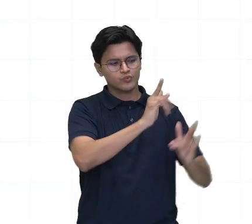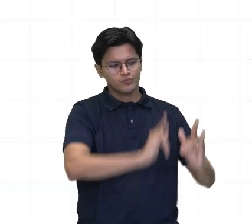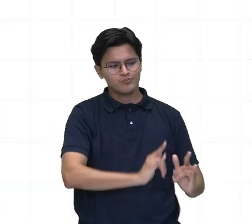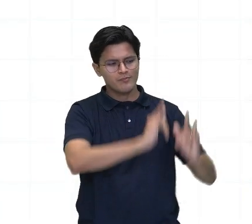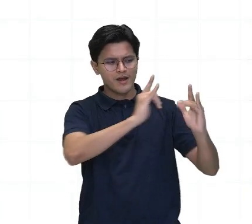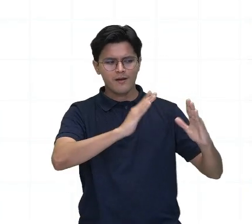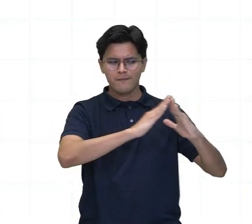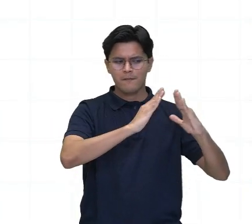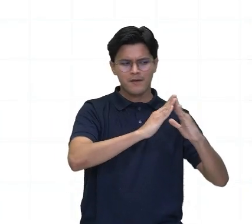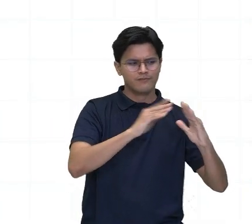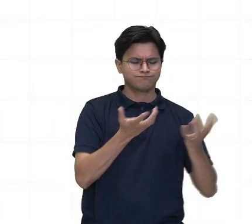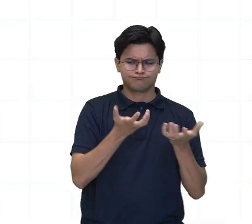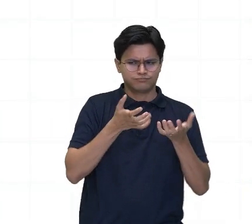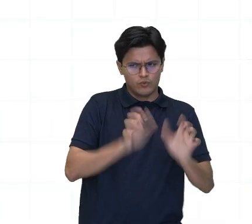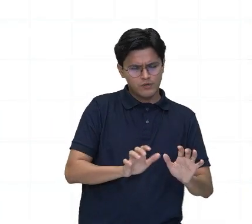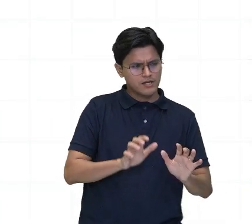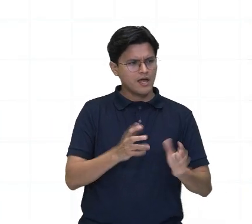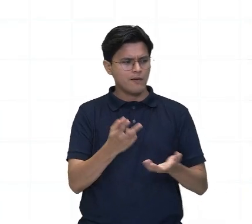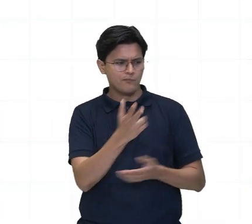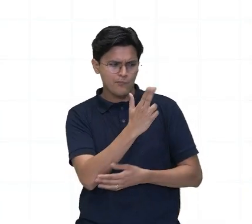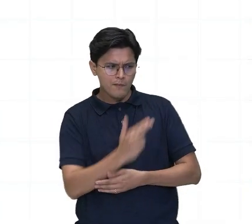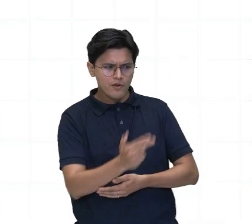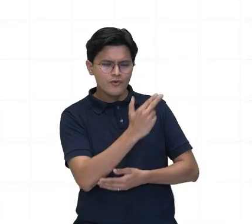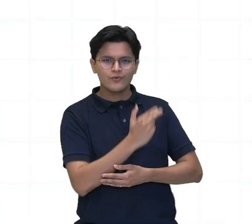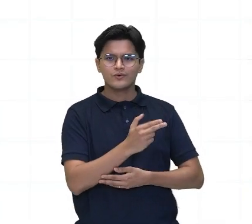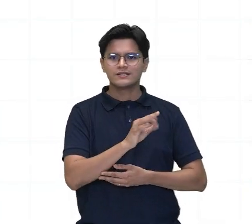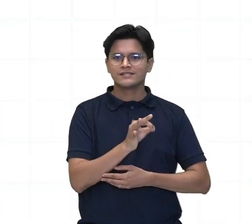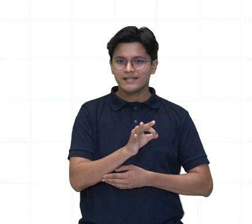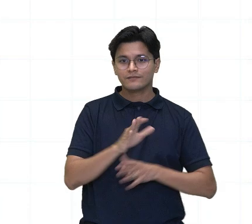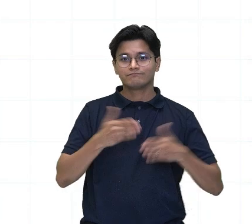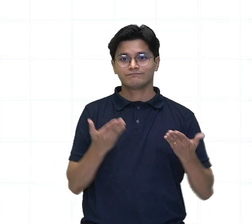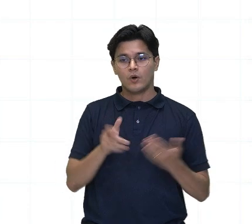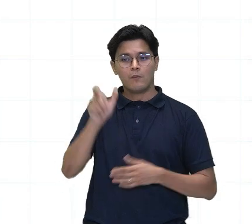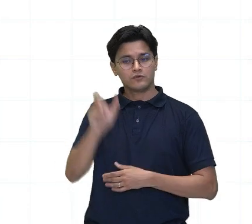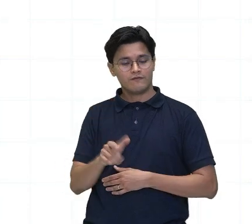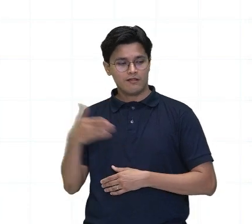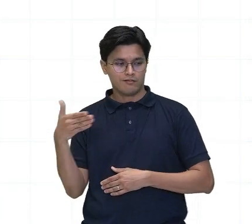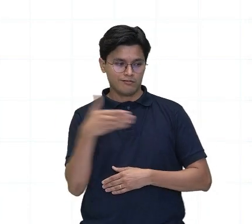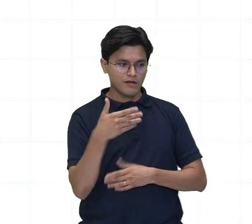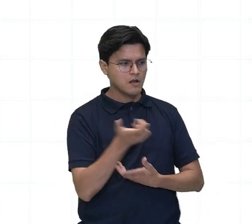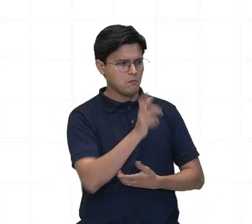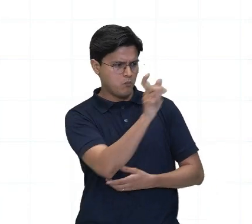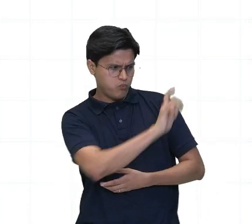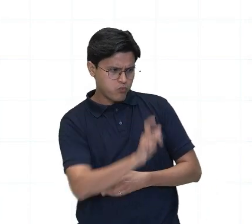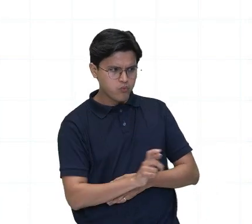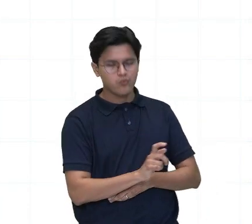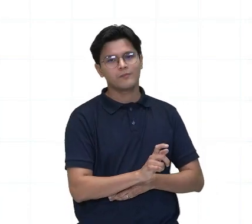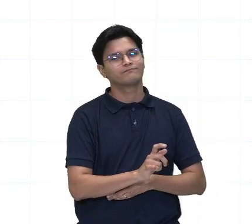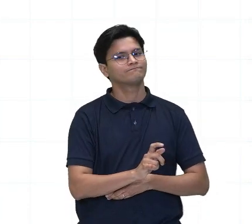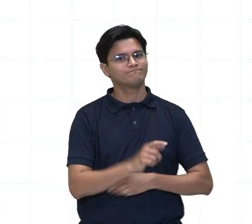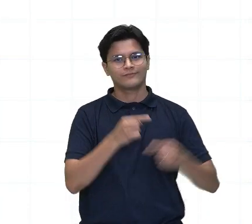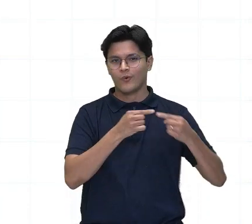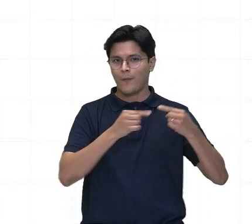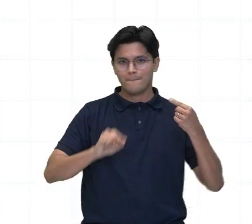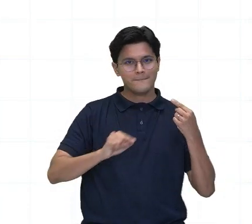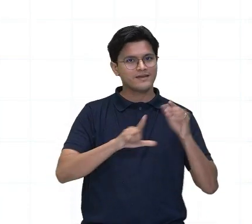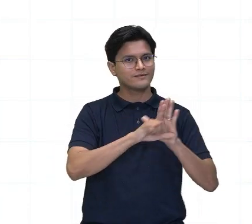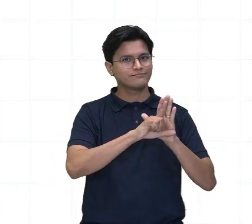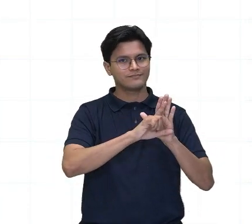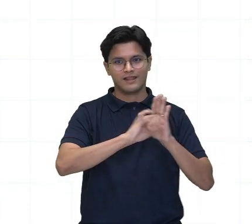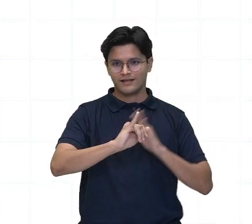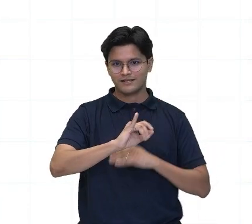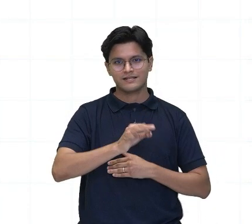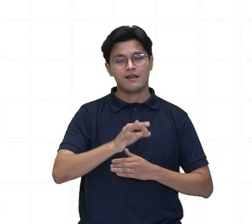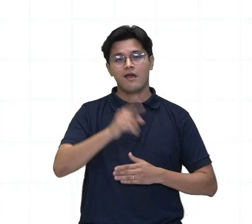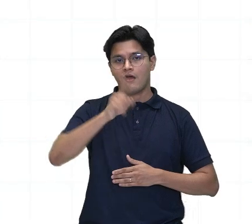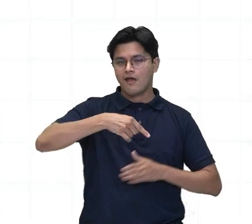rabiscar o muro alheio, não é meu, e eu vou lá e começo a riscar. Então, eu já estou cometendo um crime, eu não posso fazer isso em patrimônios que